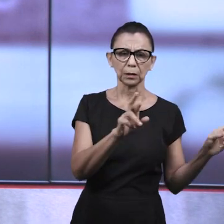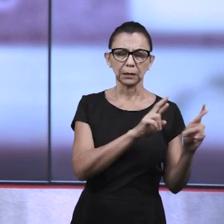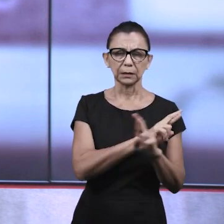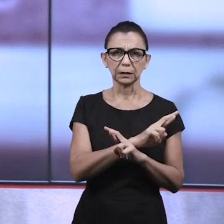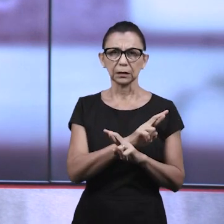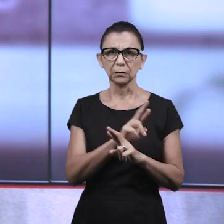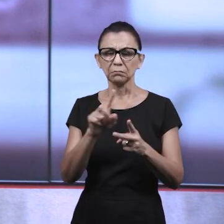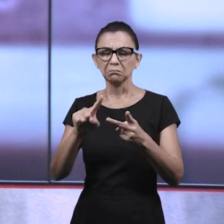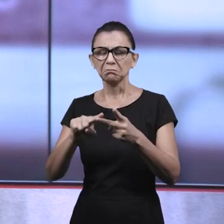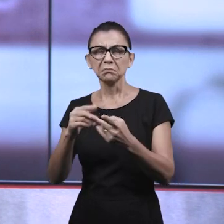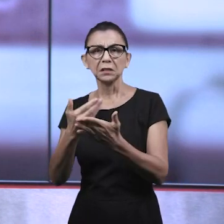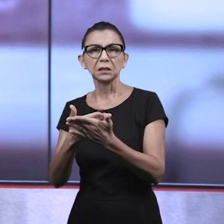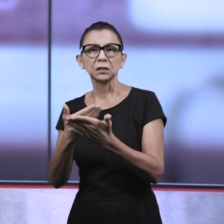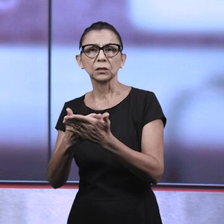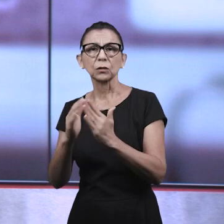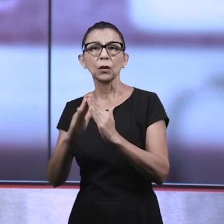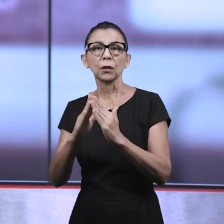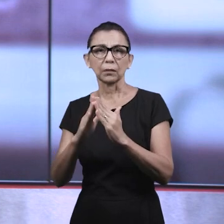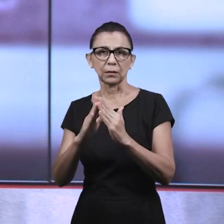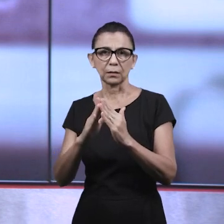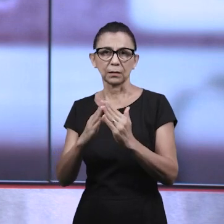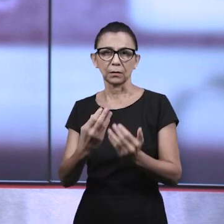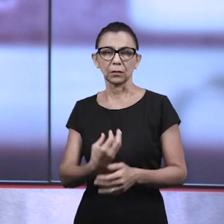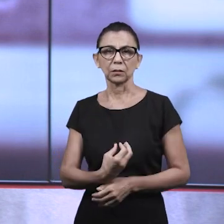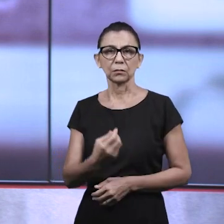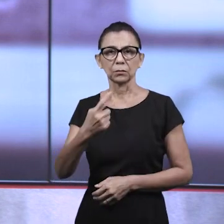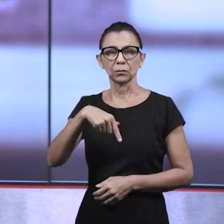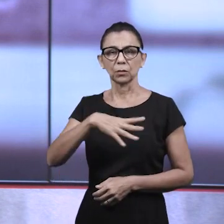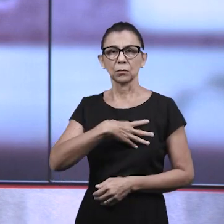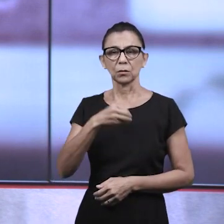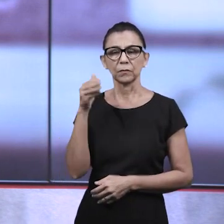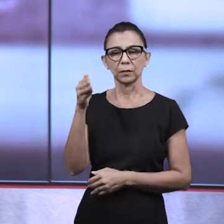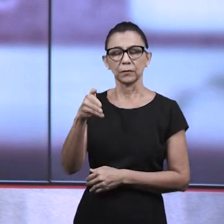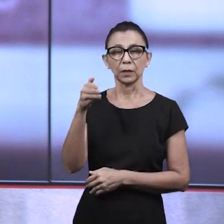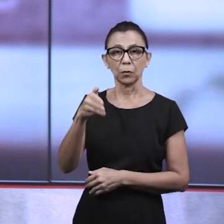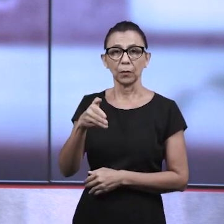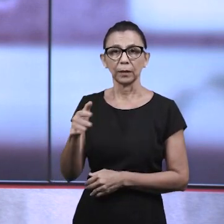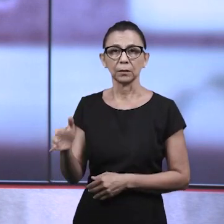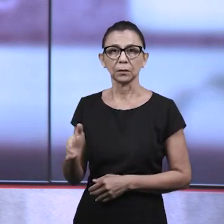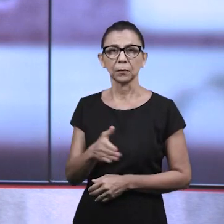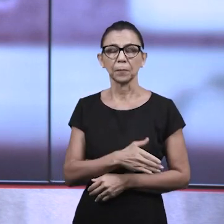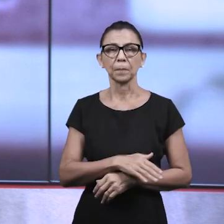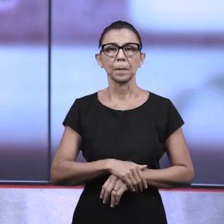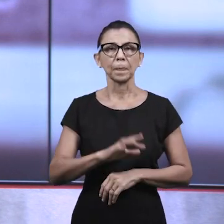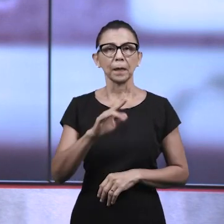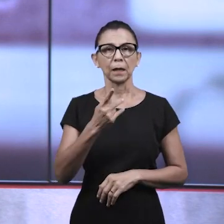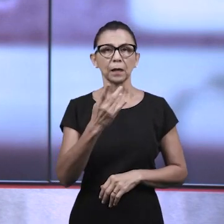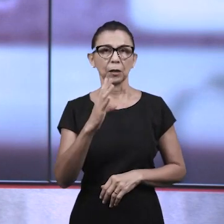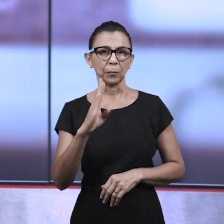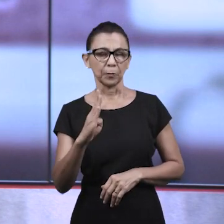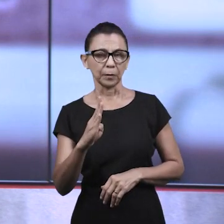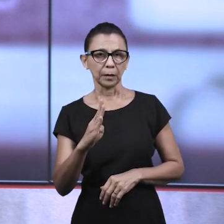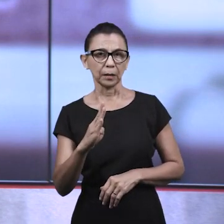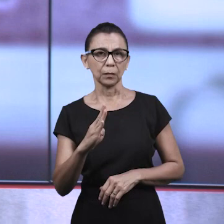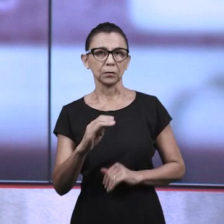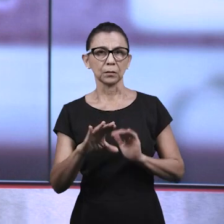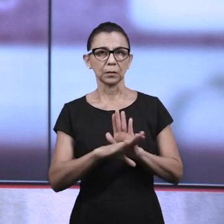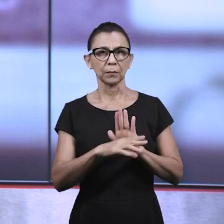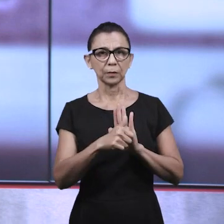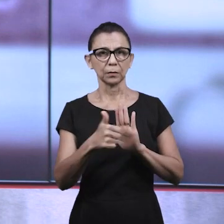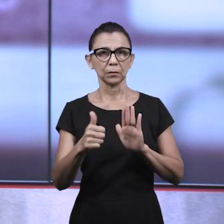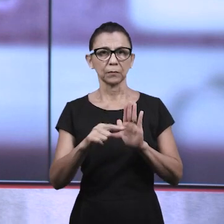estão inseridos. O livro de Hebreus, no capítulo 11, versículo 3, registra que pela